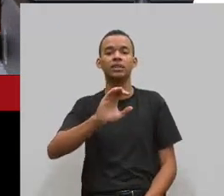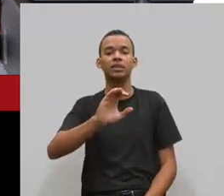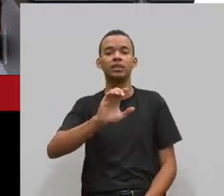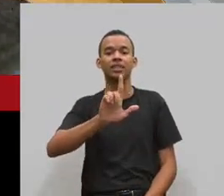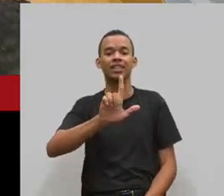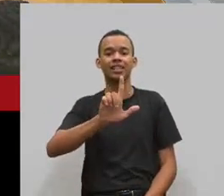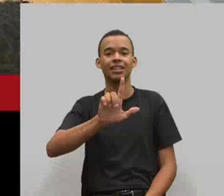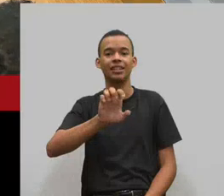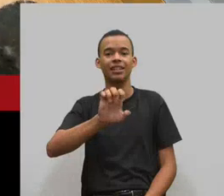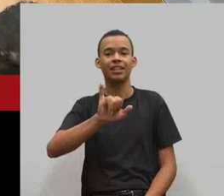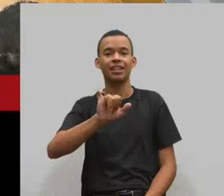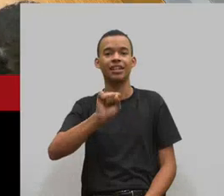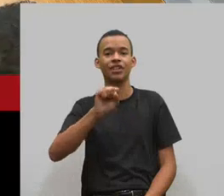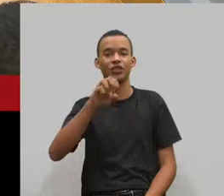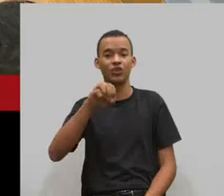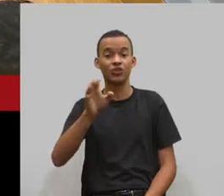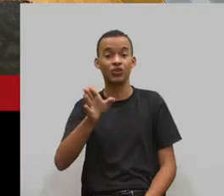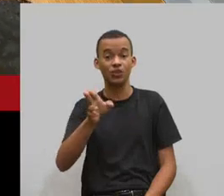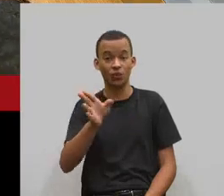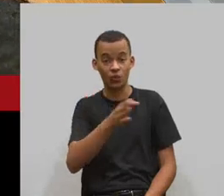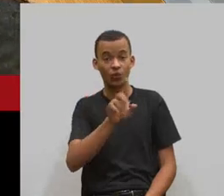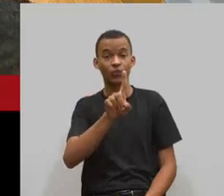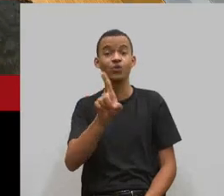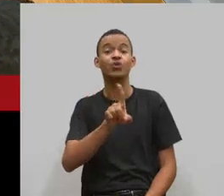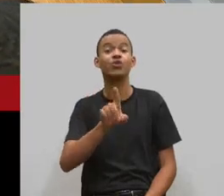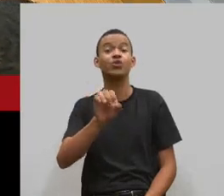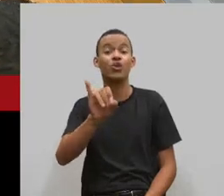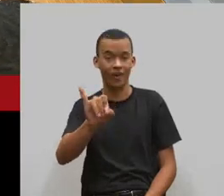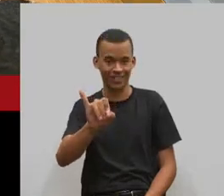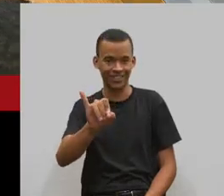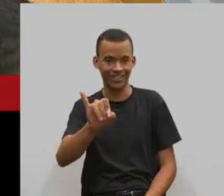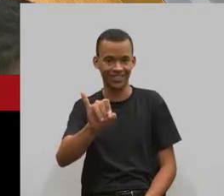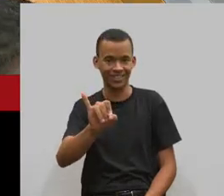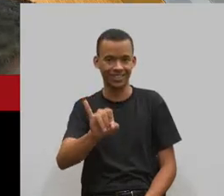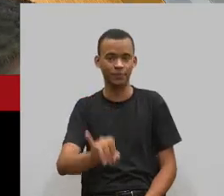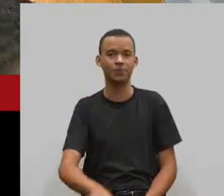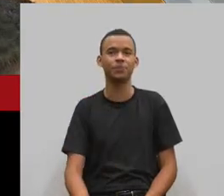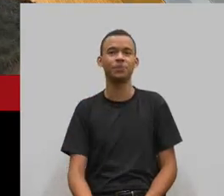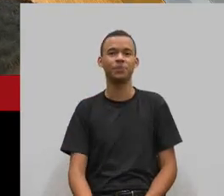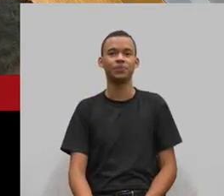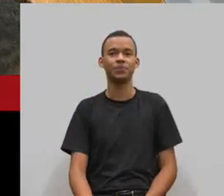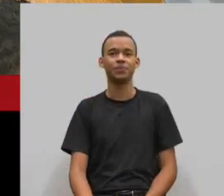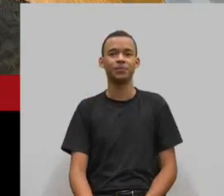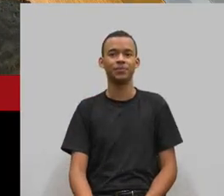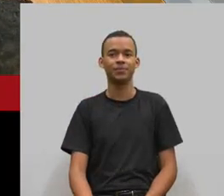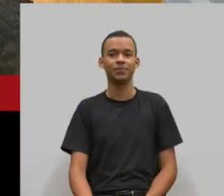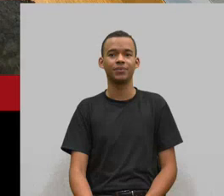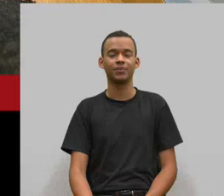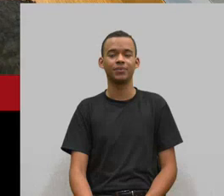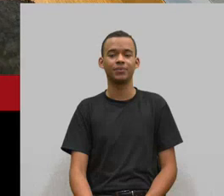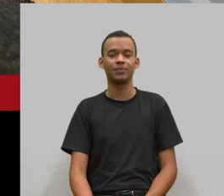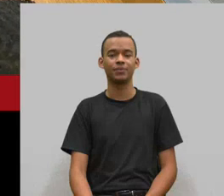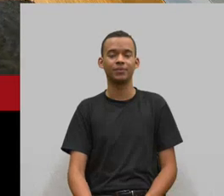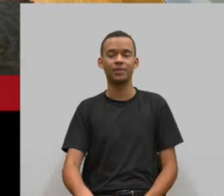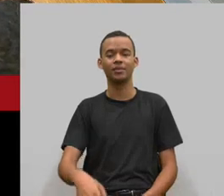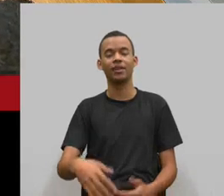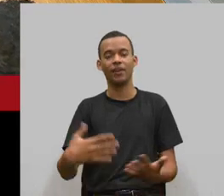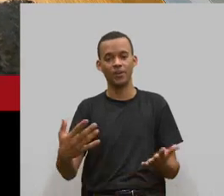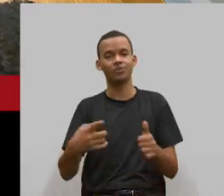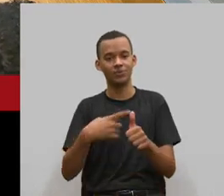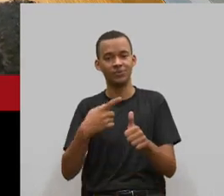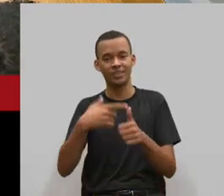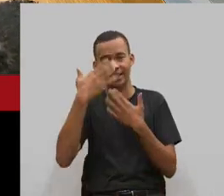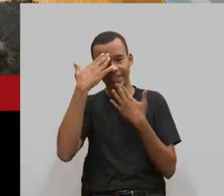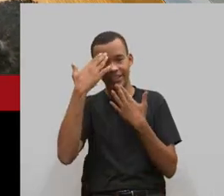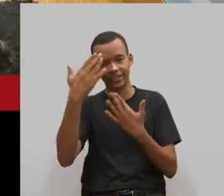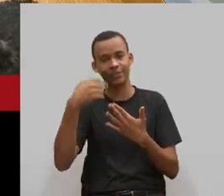zo primeiramente agradecer a oportunidade de estar aqui agradecer o convite da deputada naara